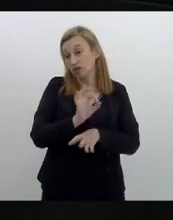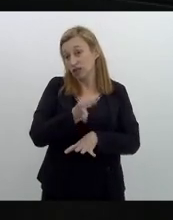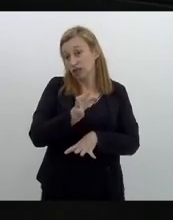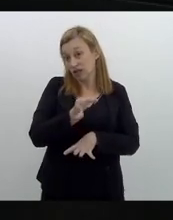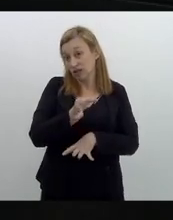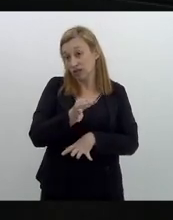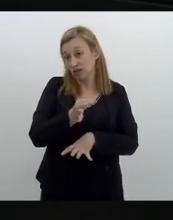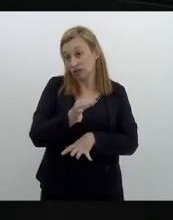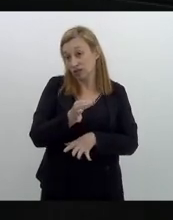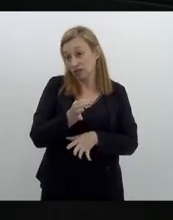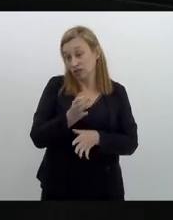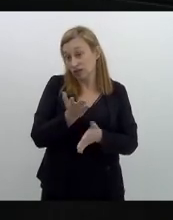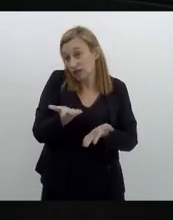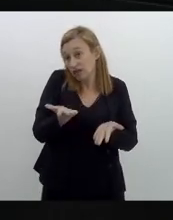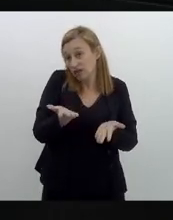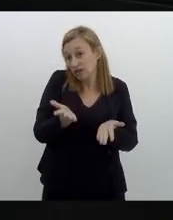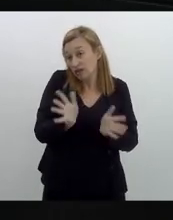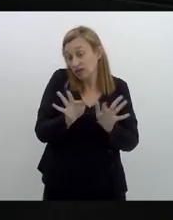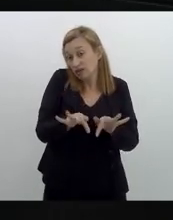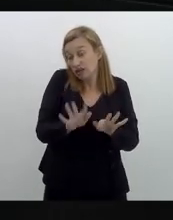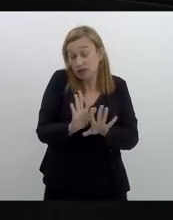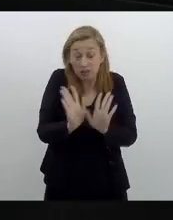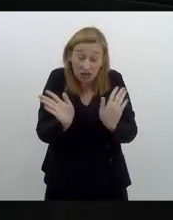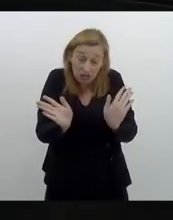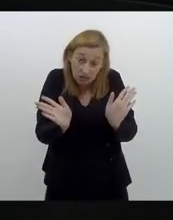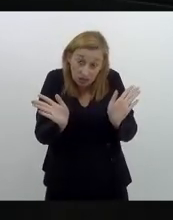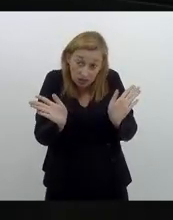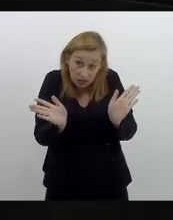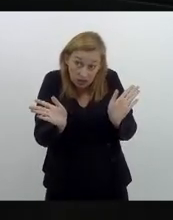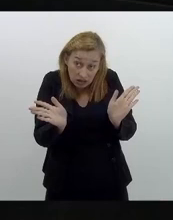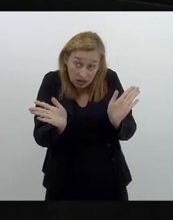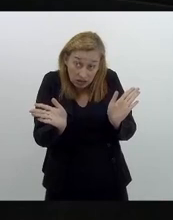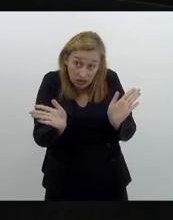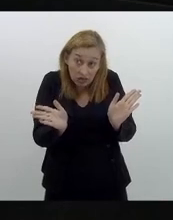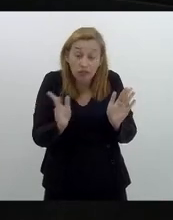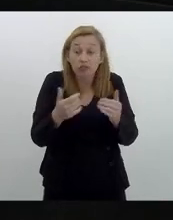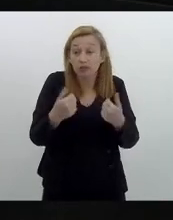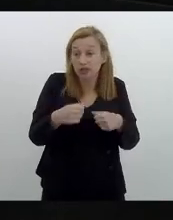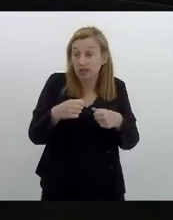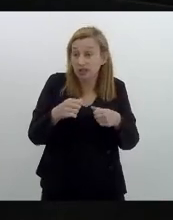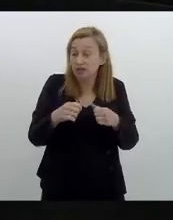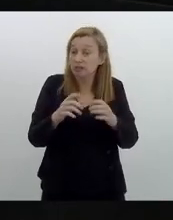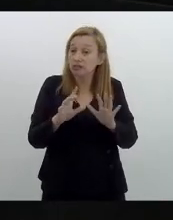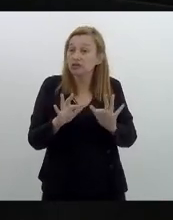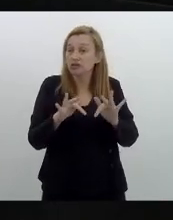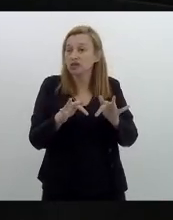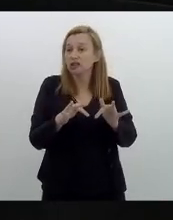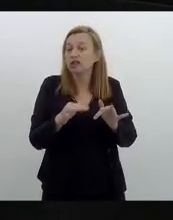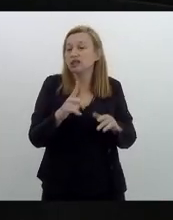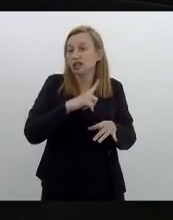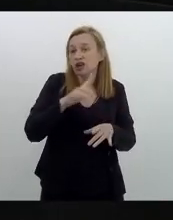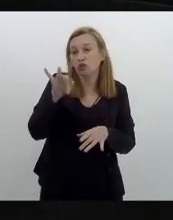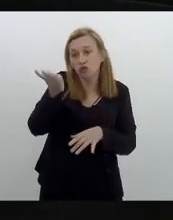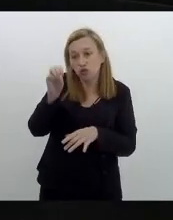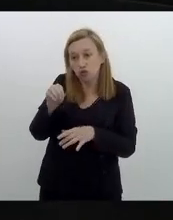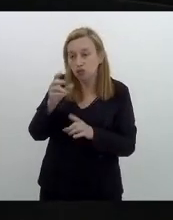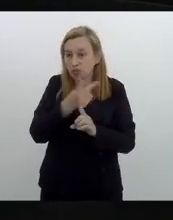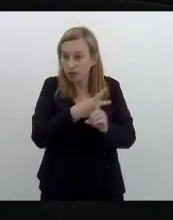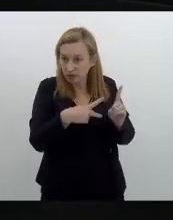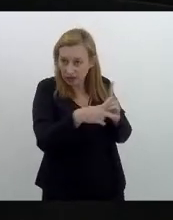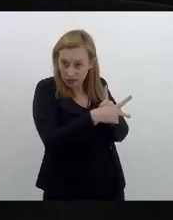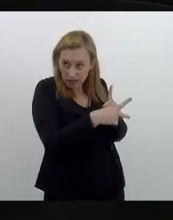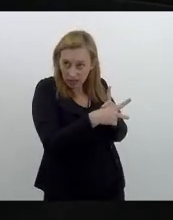Ele vai acabar Sendo deficitário Mas enfim Não, não é Não tem Desculpa Mas é Tanto é que tem O fundo previdenciário